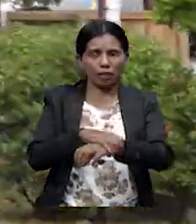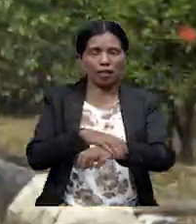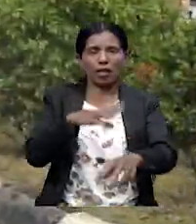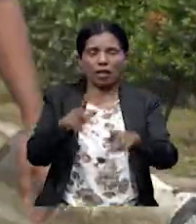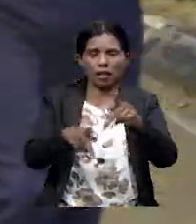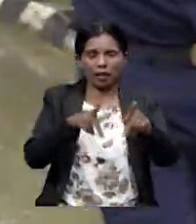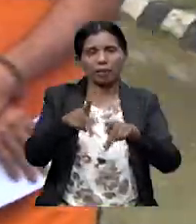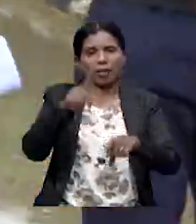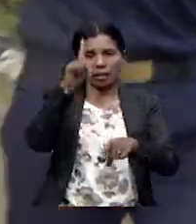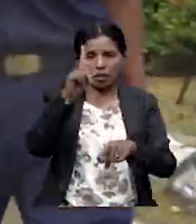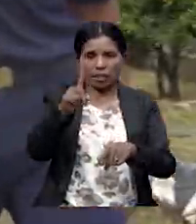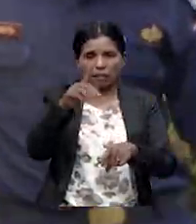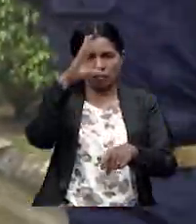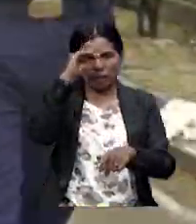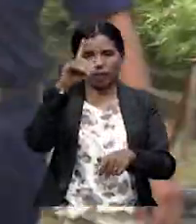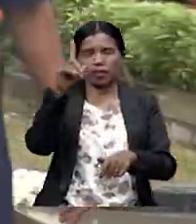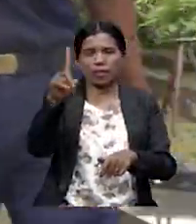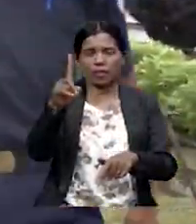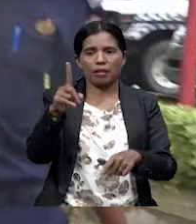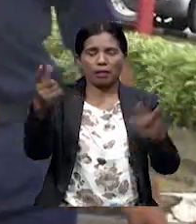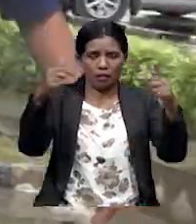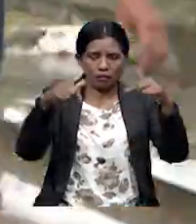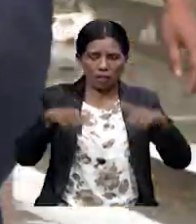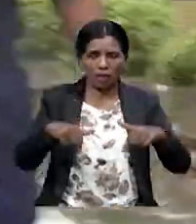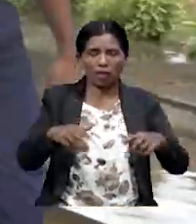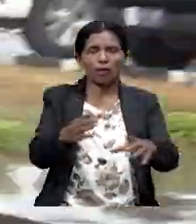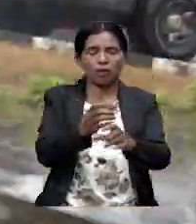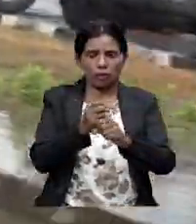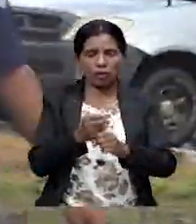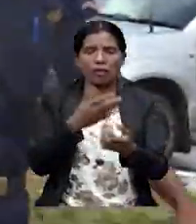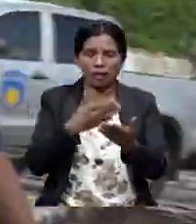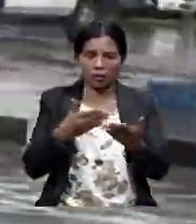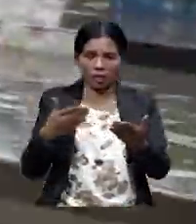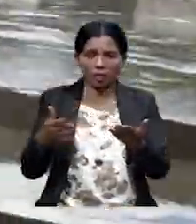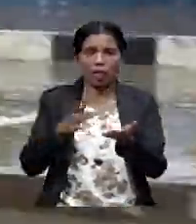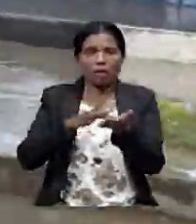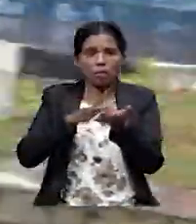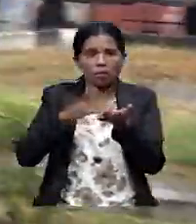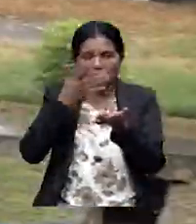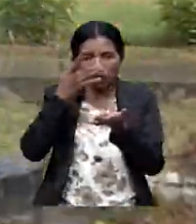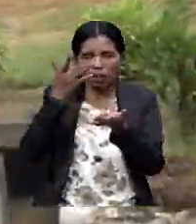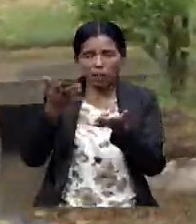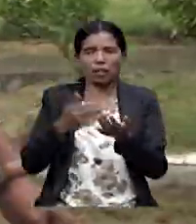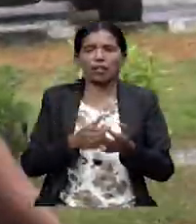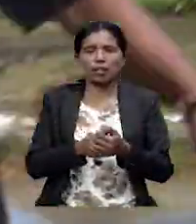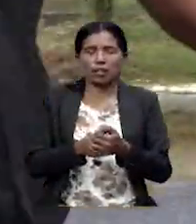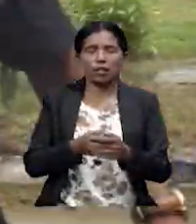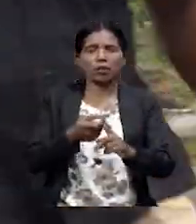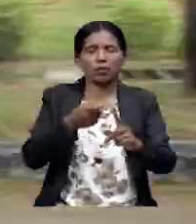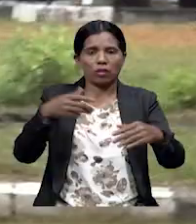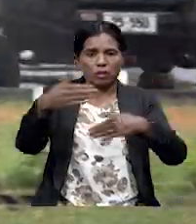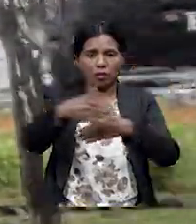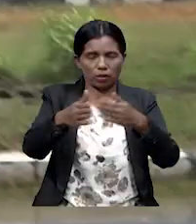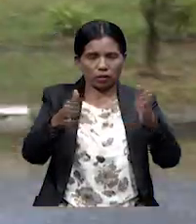daun ida nbe mak nain basasan ida ne lihusi pakoti ida